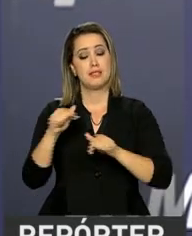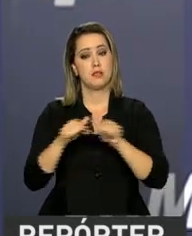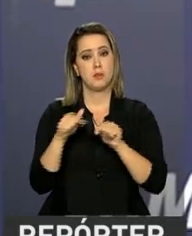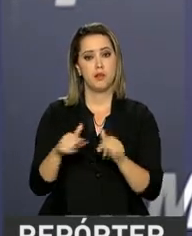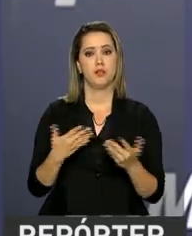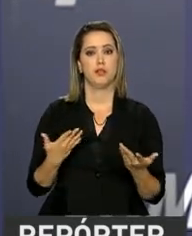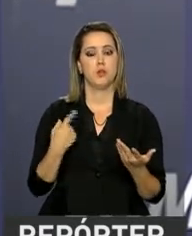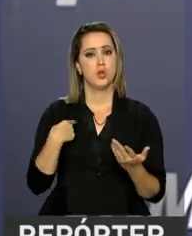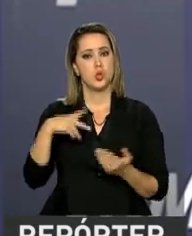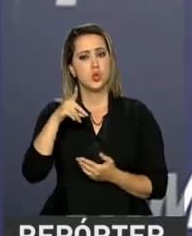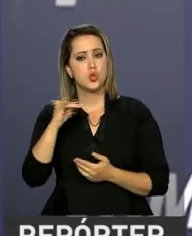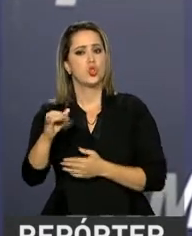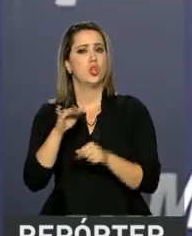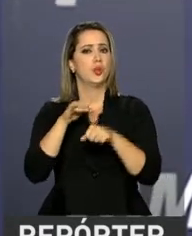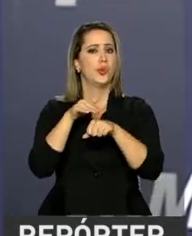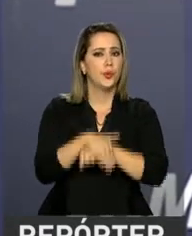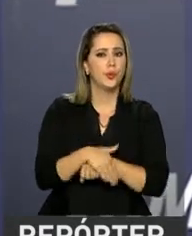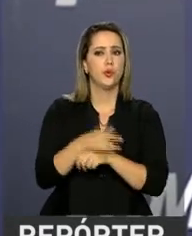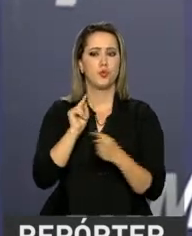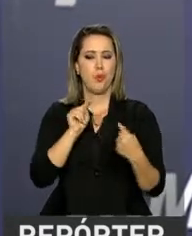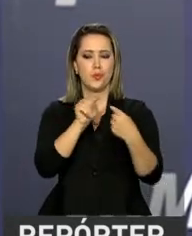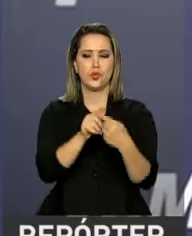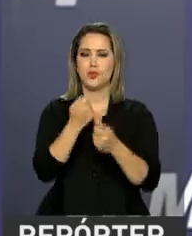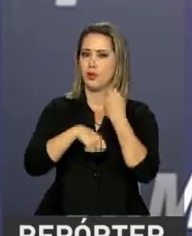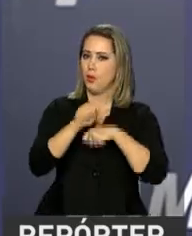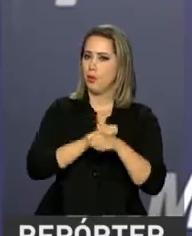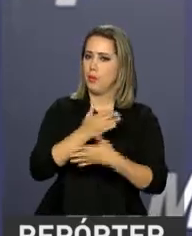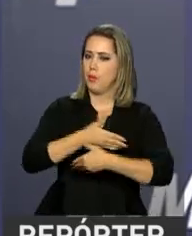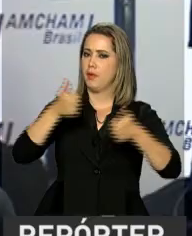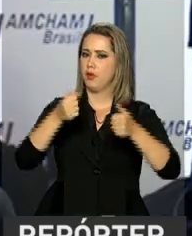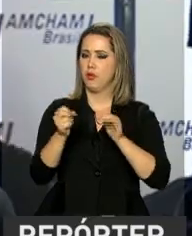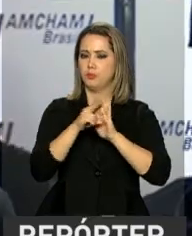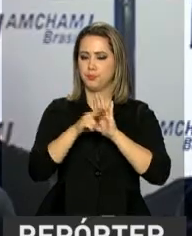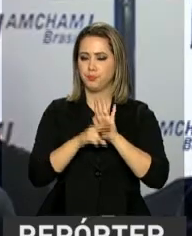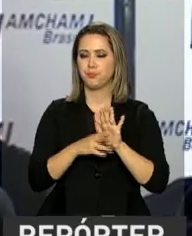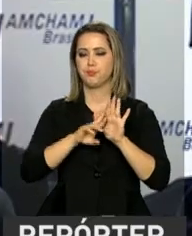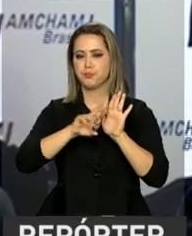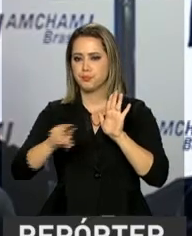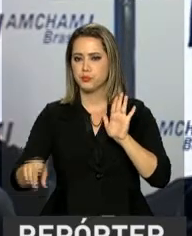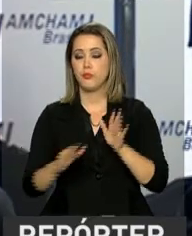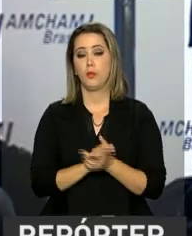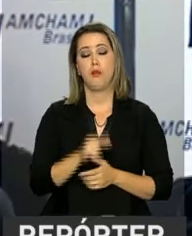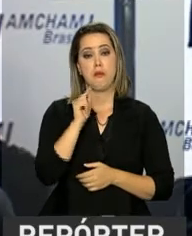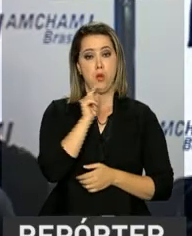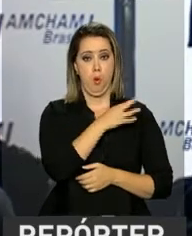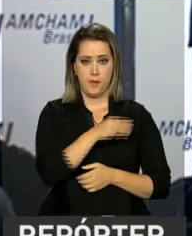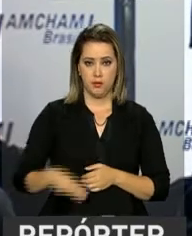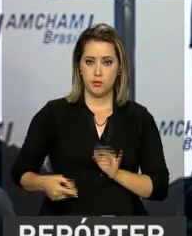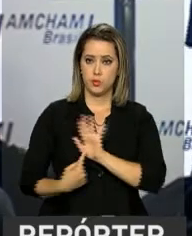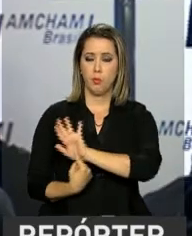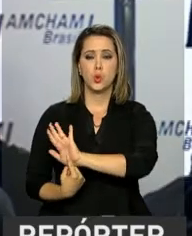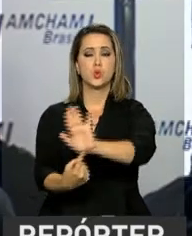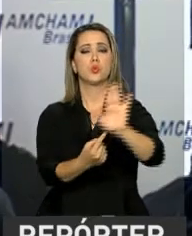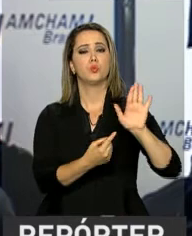trabalhando dia e noite com foco na economia, nas reformas. Henrique Meirelles apresentou aos empresários